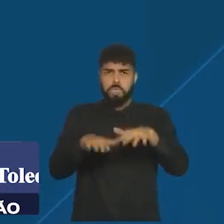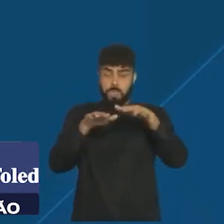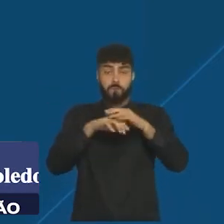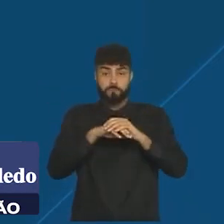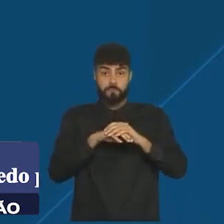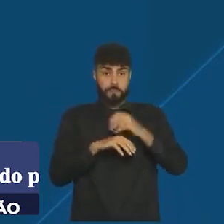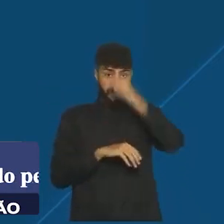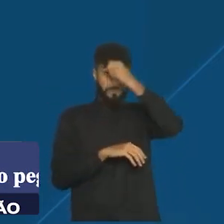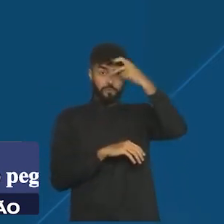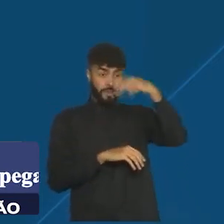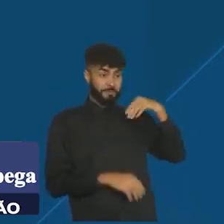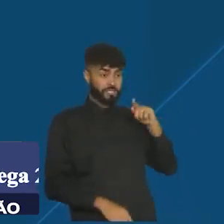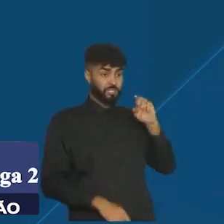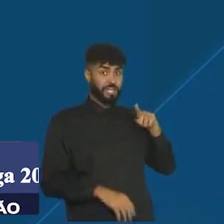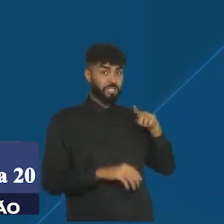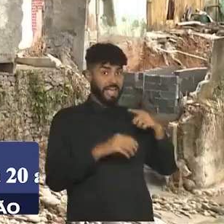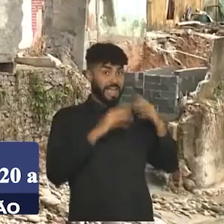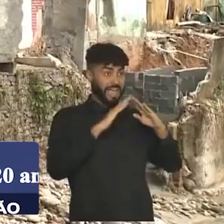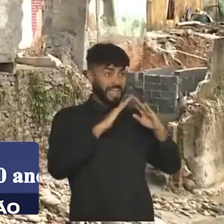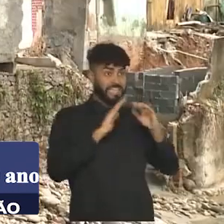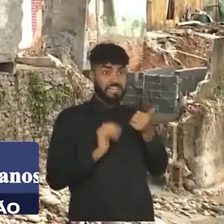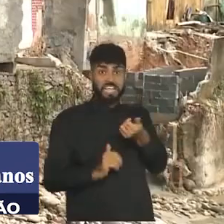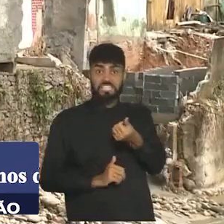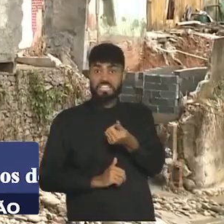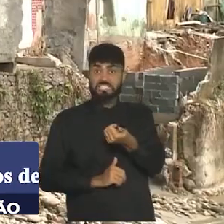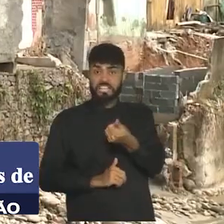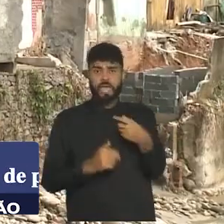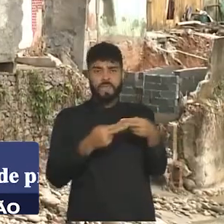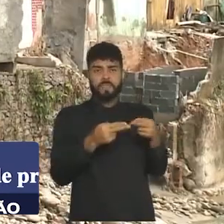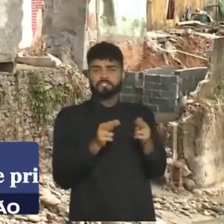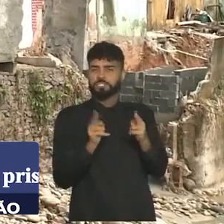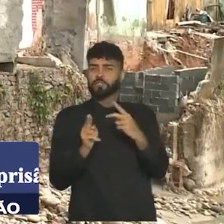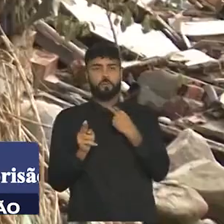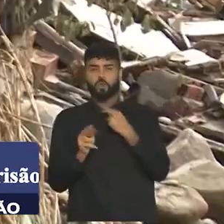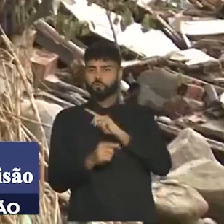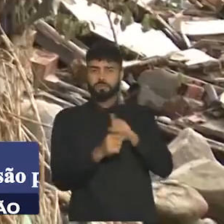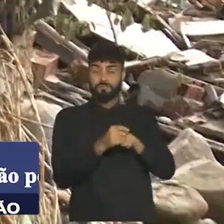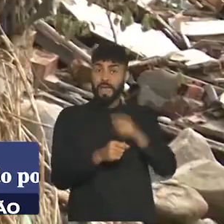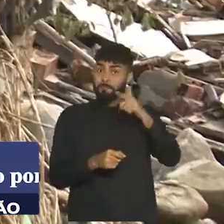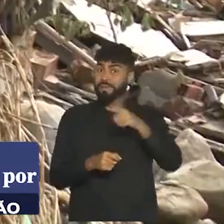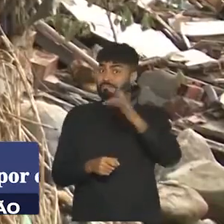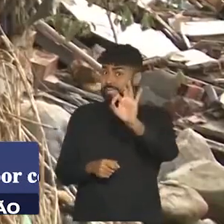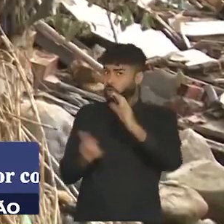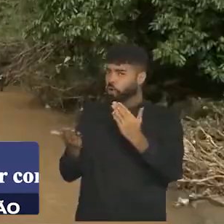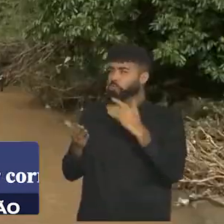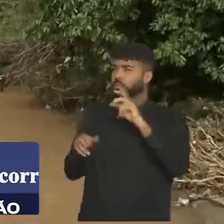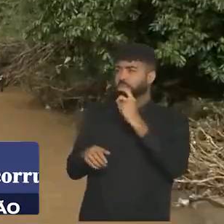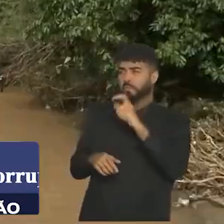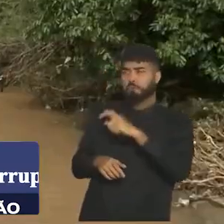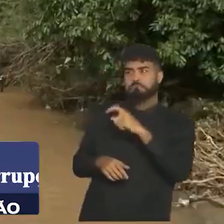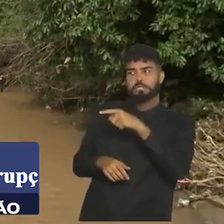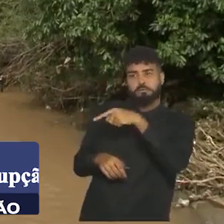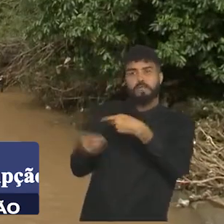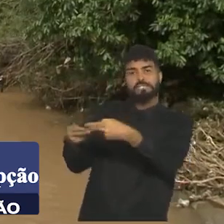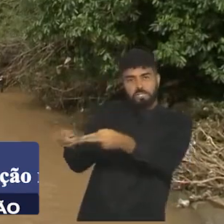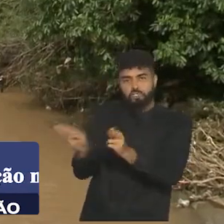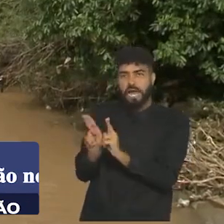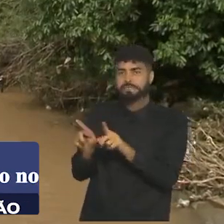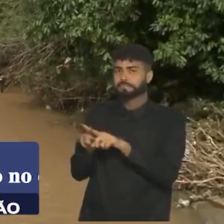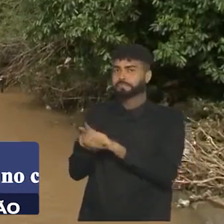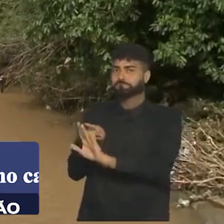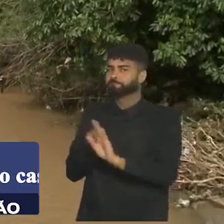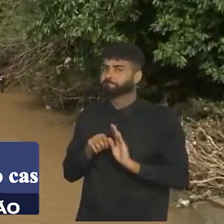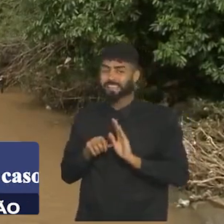Vila em omim e para moradores do sexto distrito em caso de dúvidas o beneficiário pode entrar em contato com a ouvidoria da